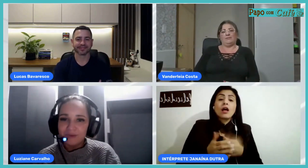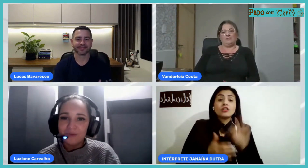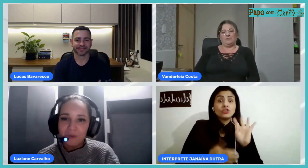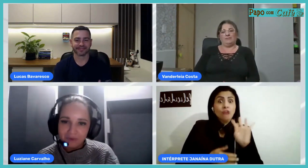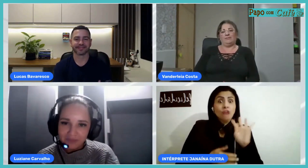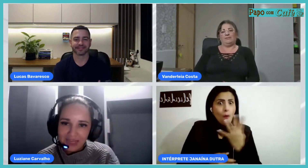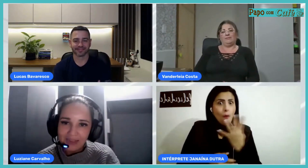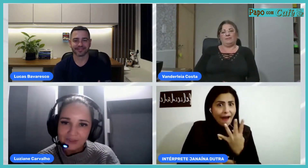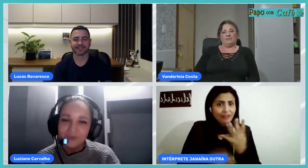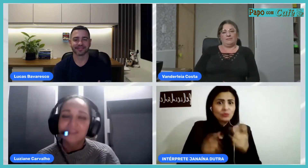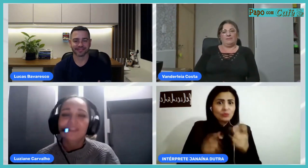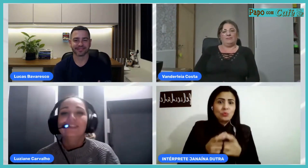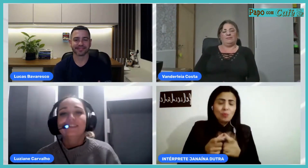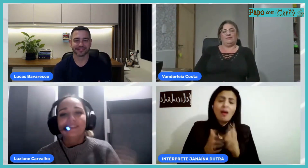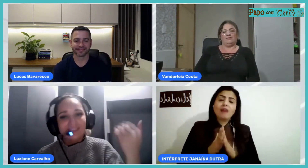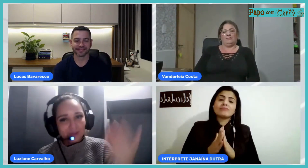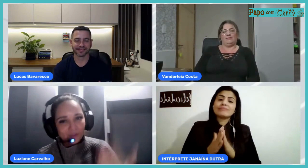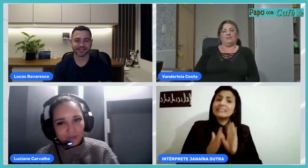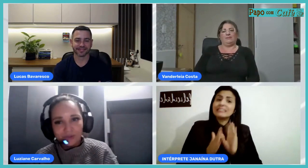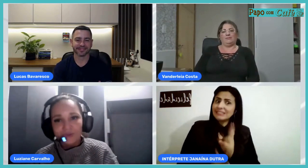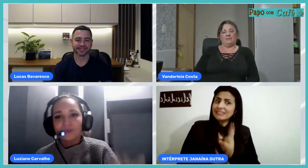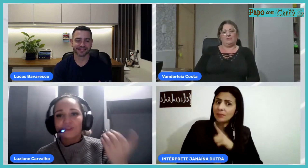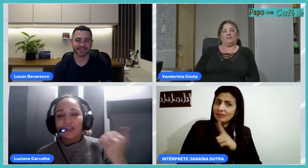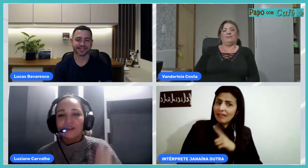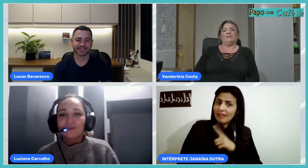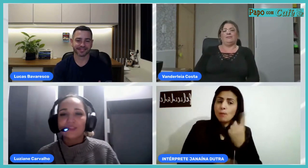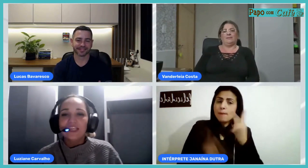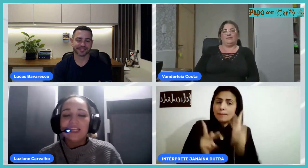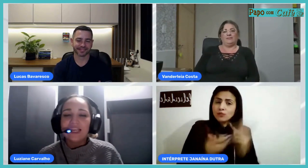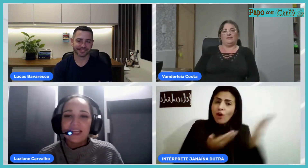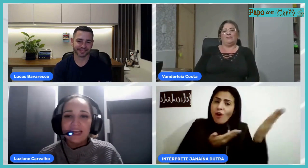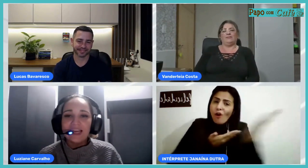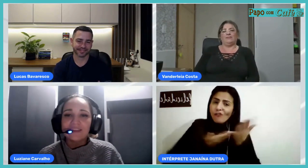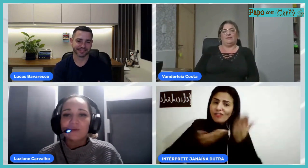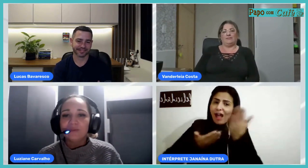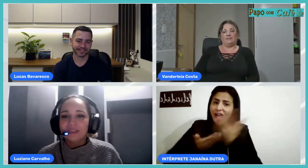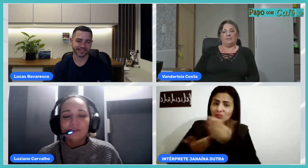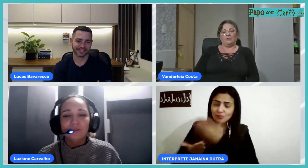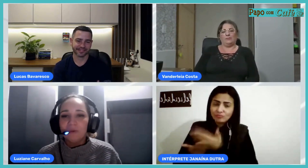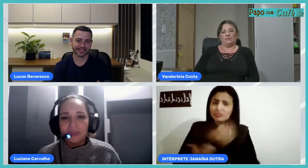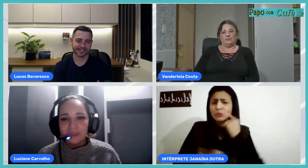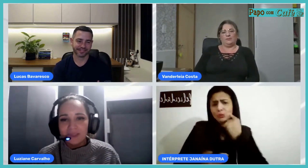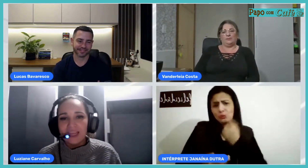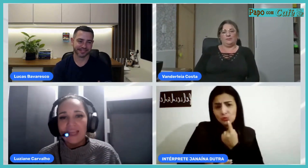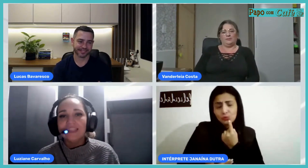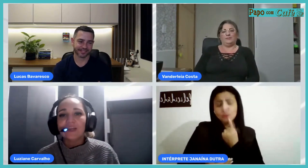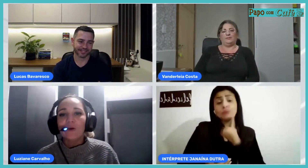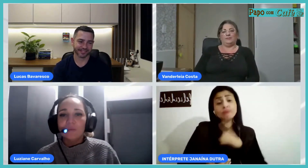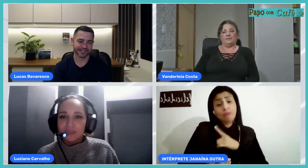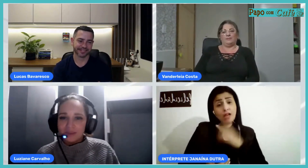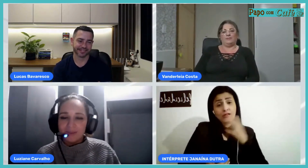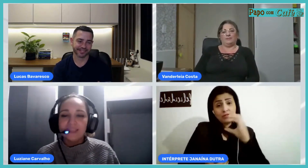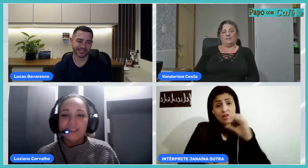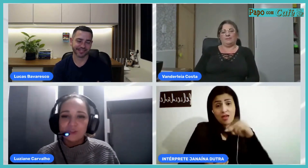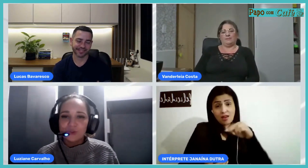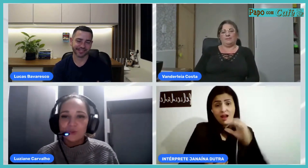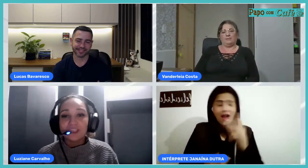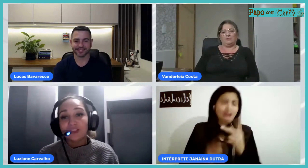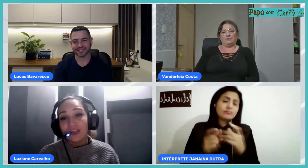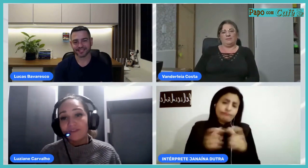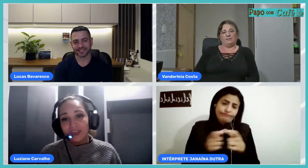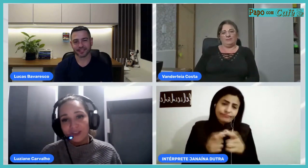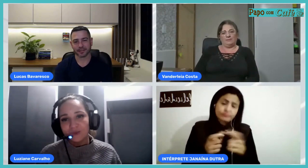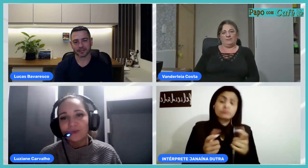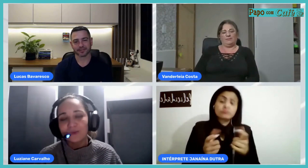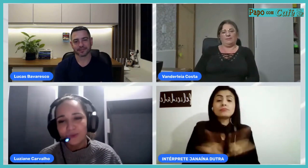sempre teve um convidado. Tanto surdo já com CNH, contando um pouco a experiência, como também instrutor